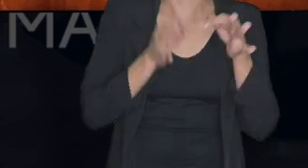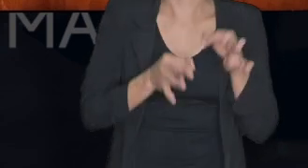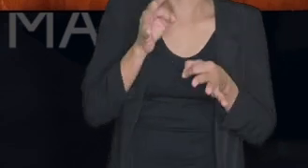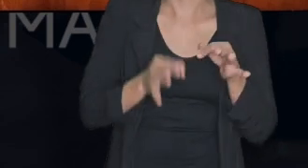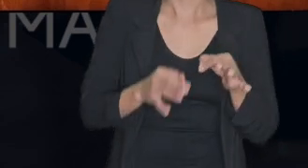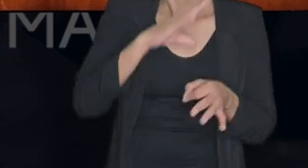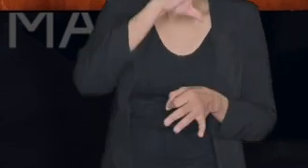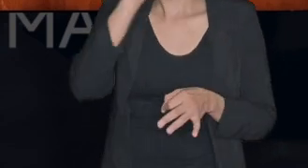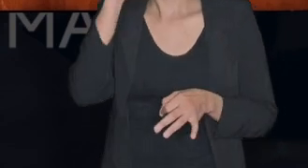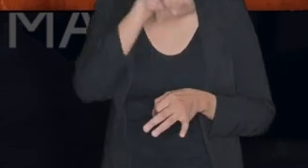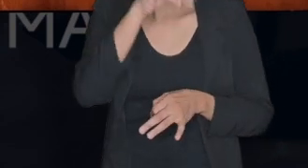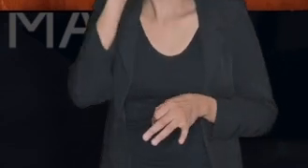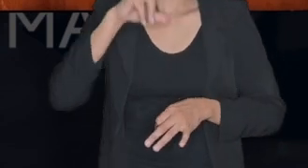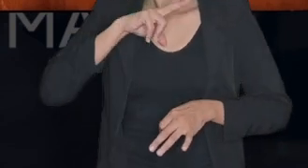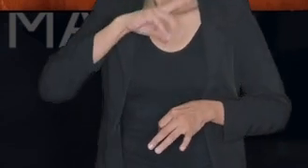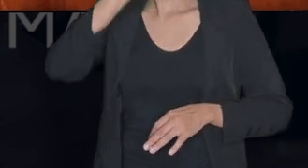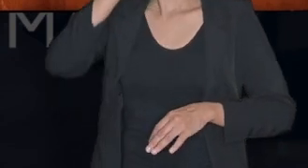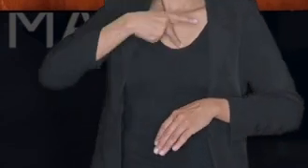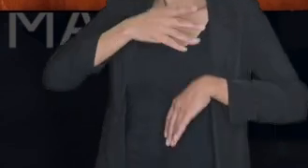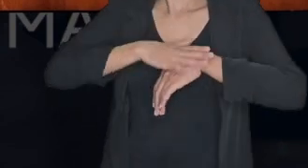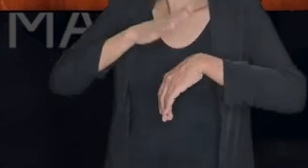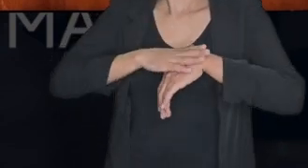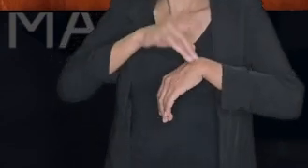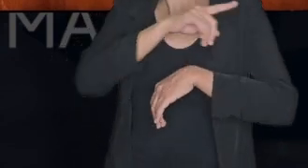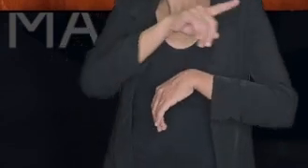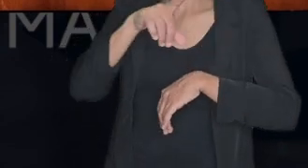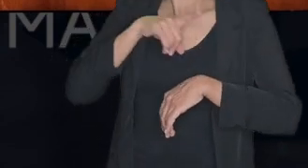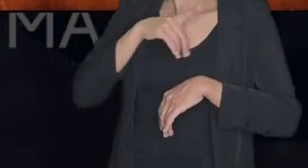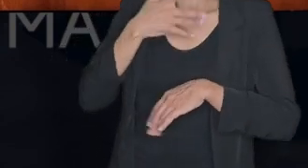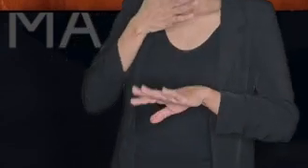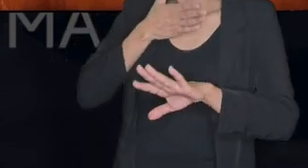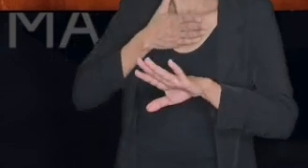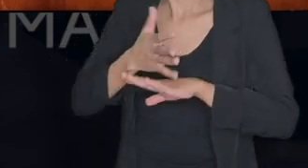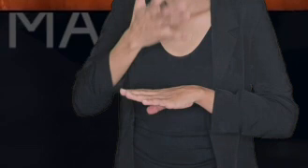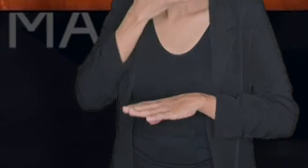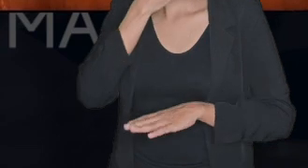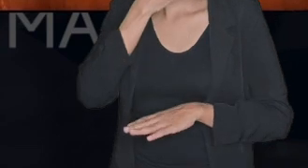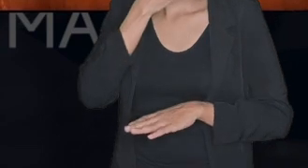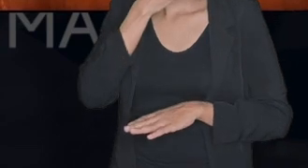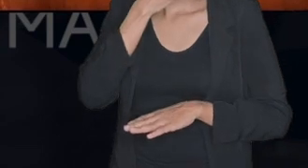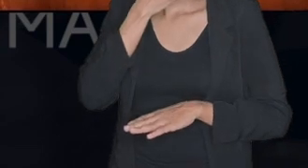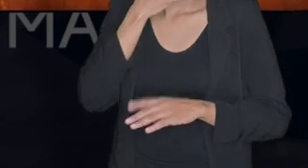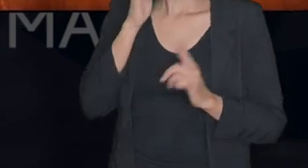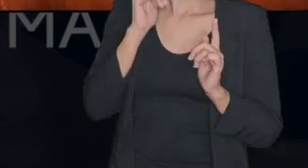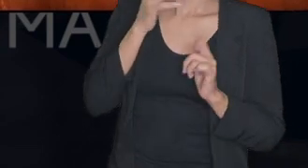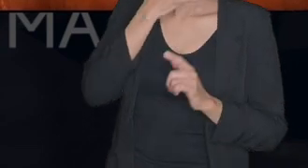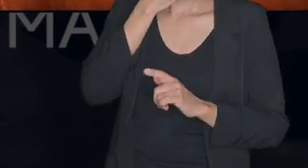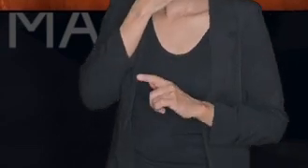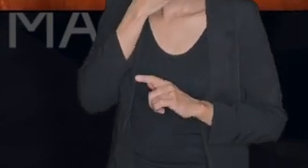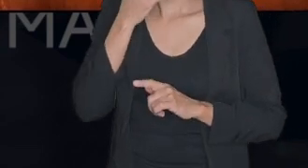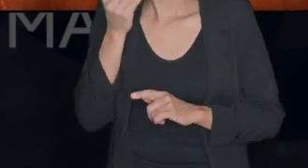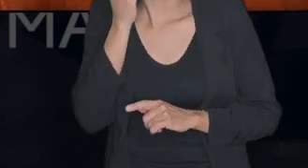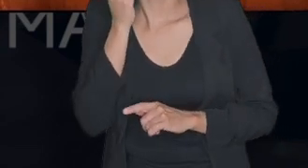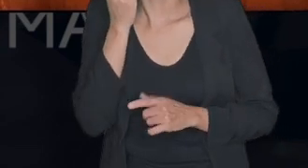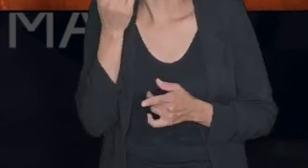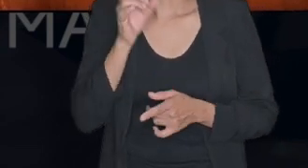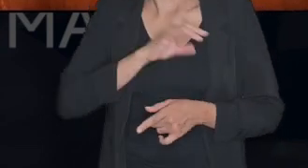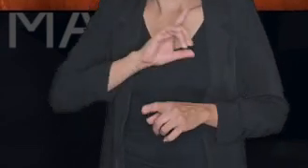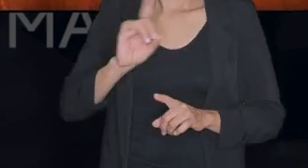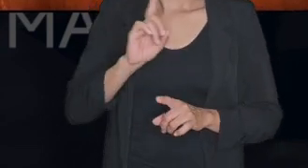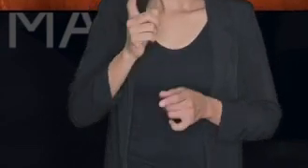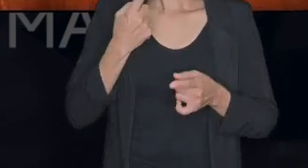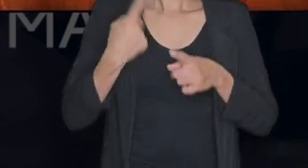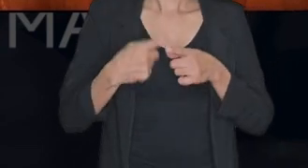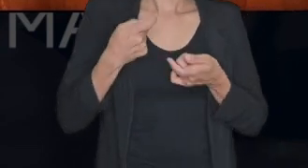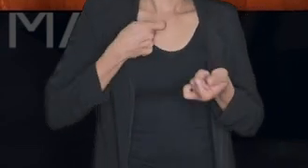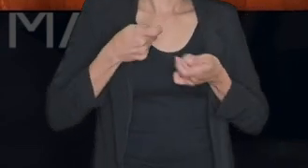para eventualmente se lançarem numa aventura não muito temerária, porque controlada por uma